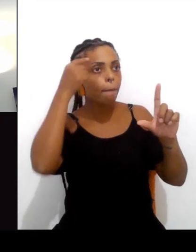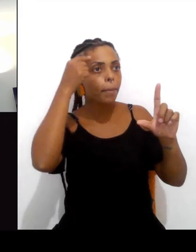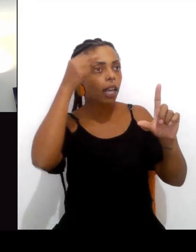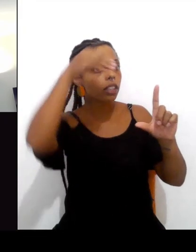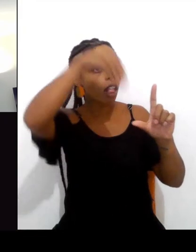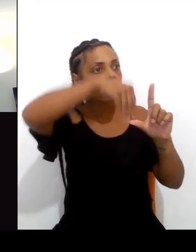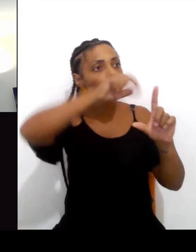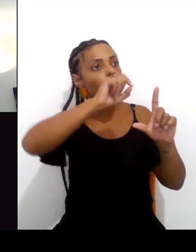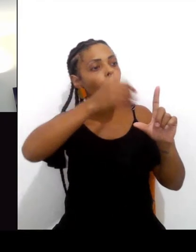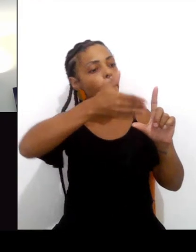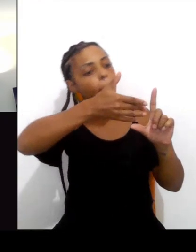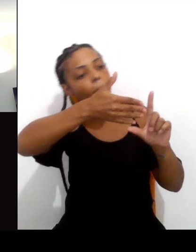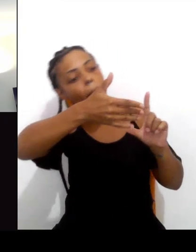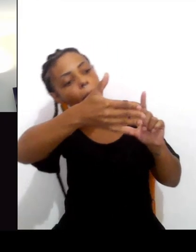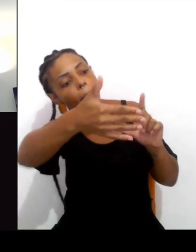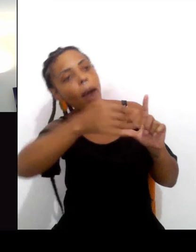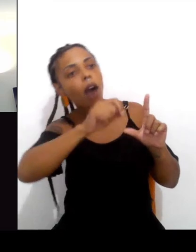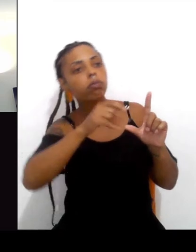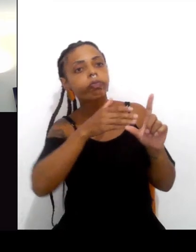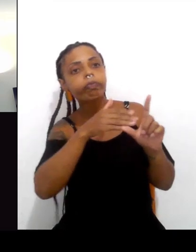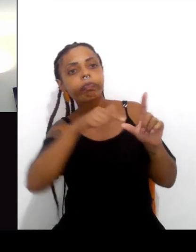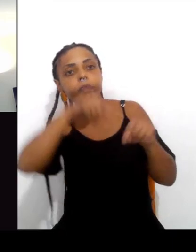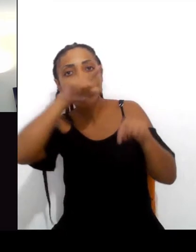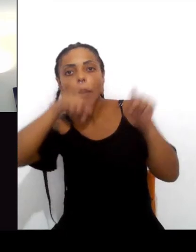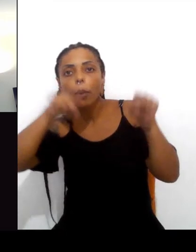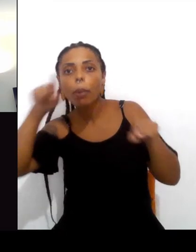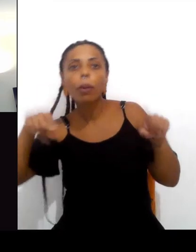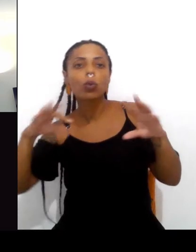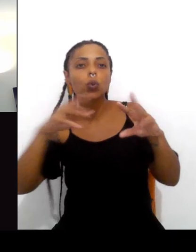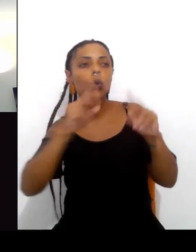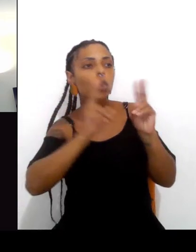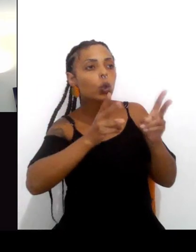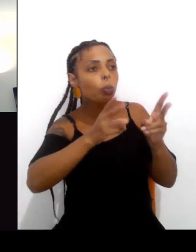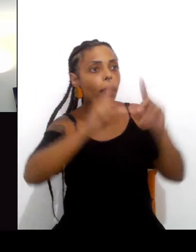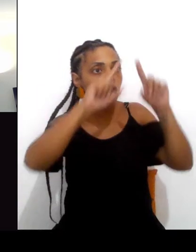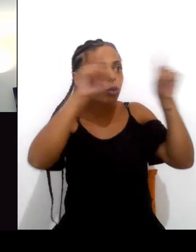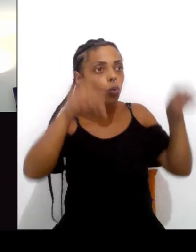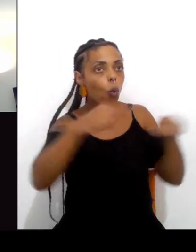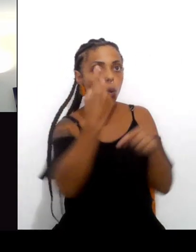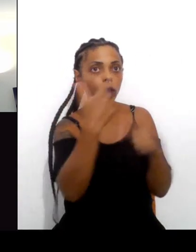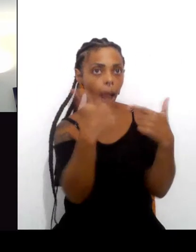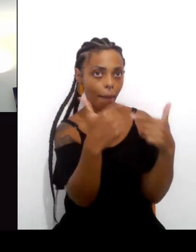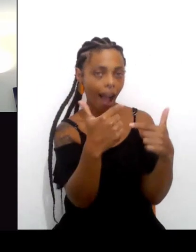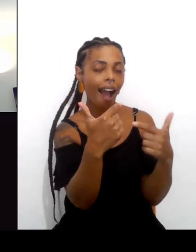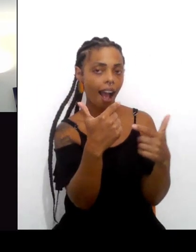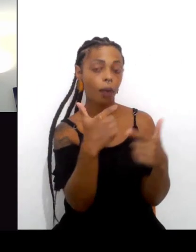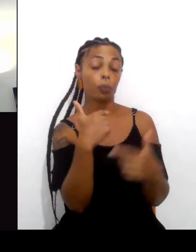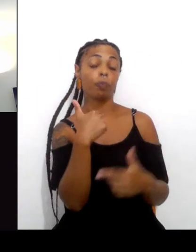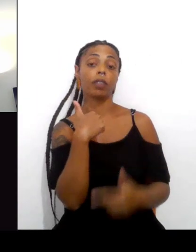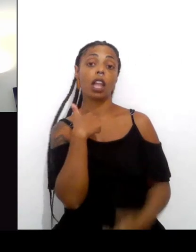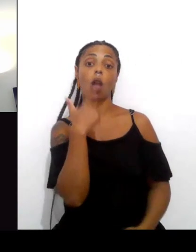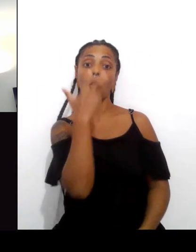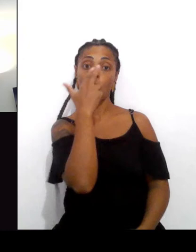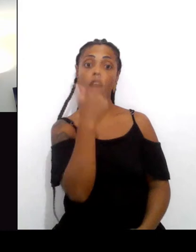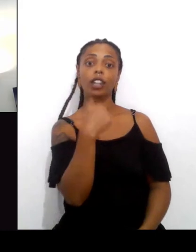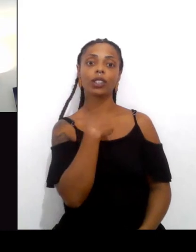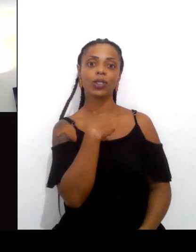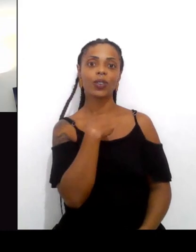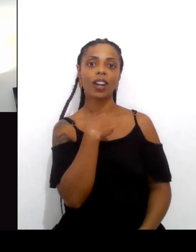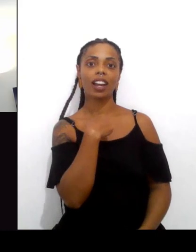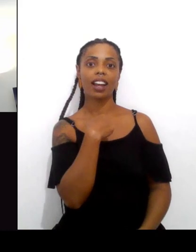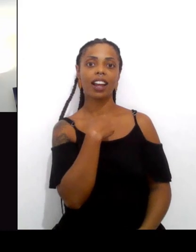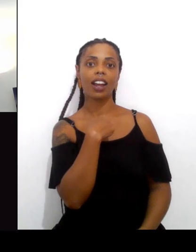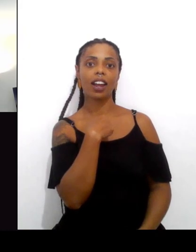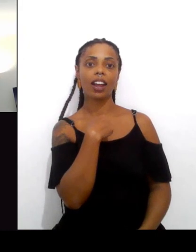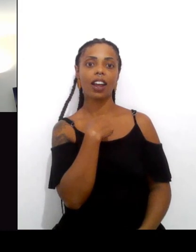e nas nuances Eu acho que eu fiz um grande loop né e o